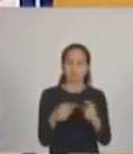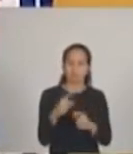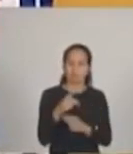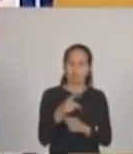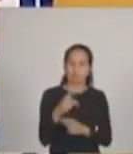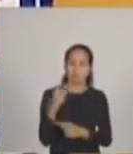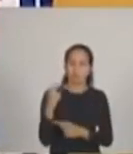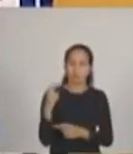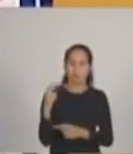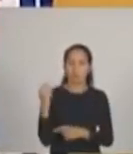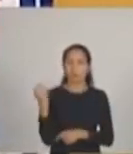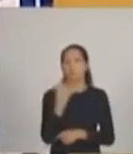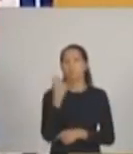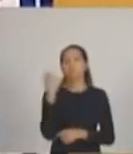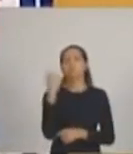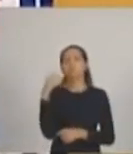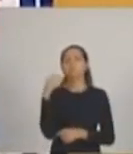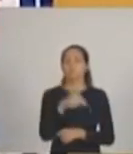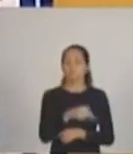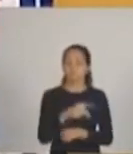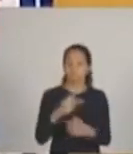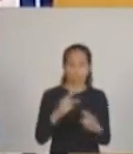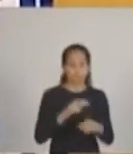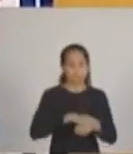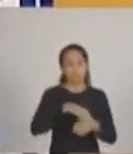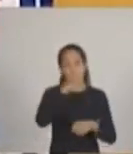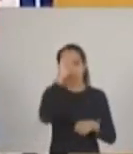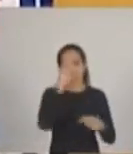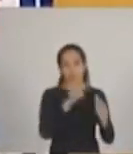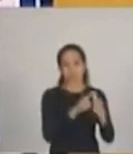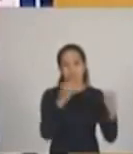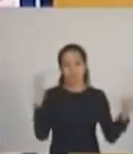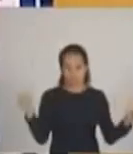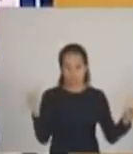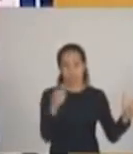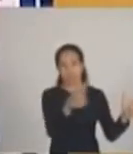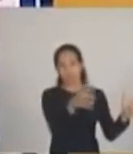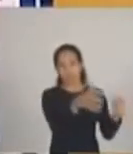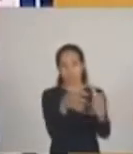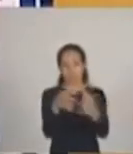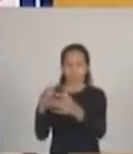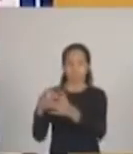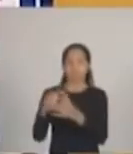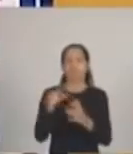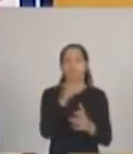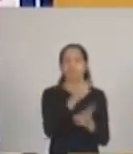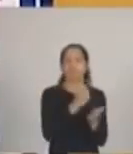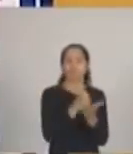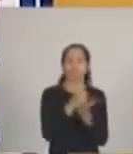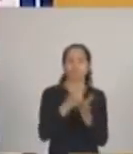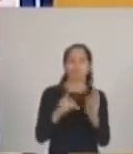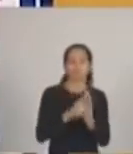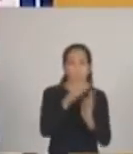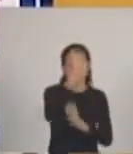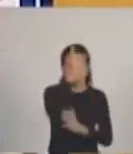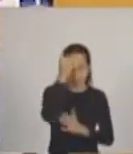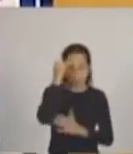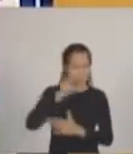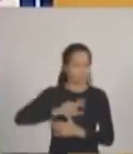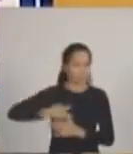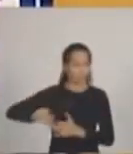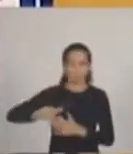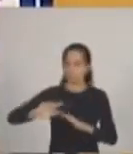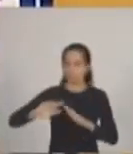segmento, a maioria dessas cooperativas tem o contrato com o município e não com o Estado. E os